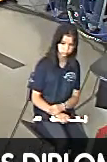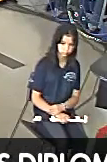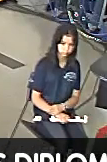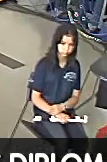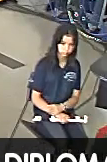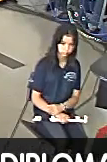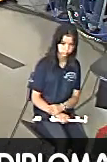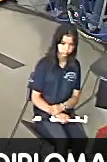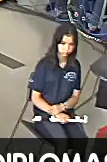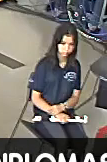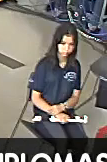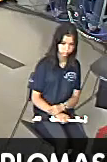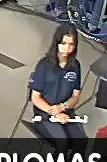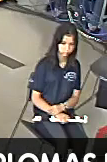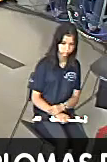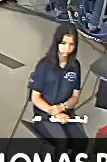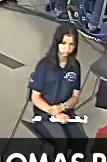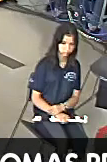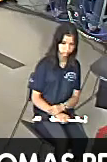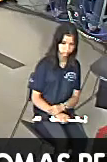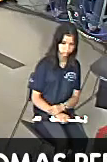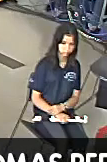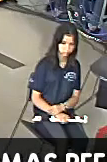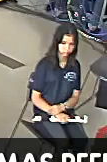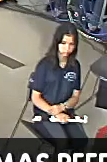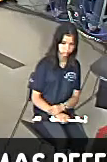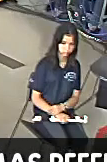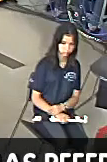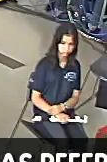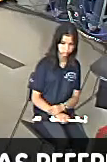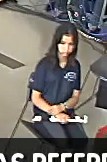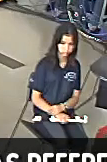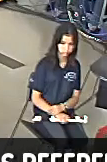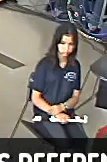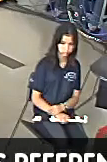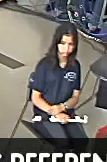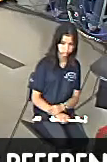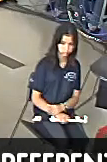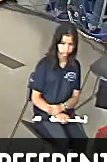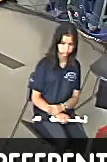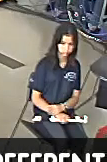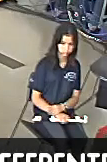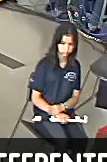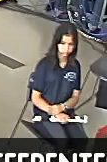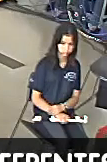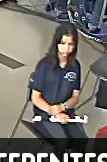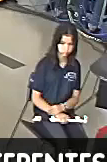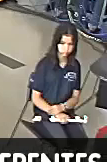cara roubou. O cara sumiu com meus óculos, eu não consigo ler nada. Nunca.